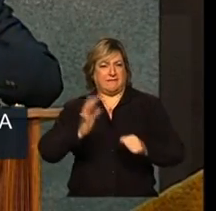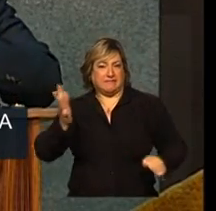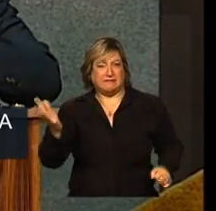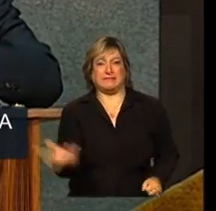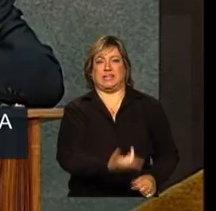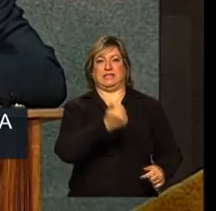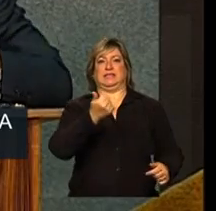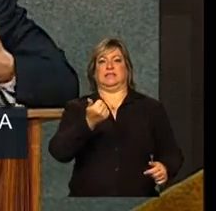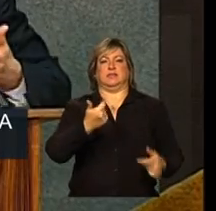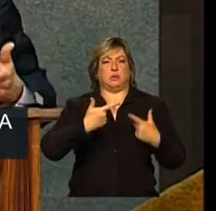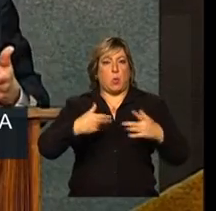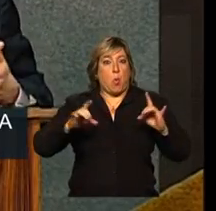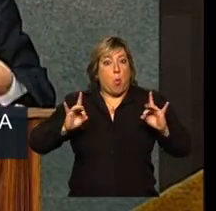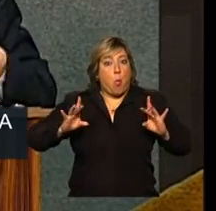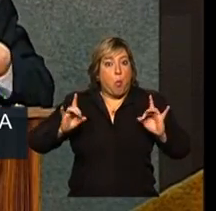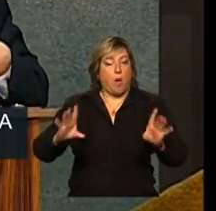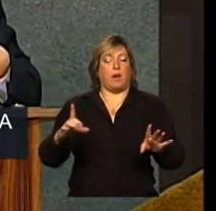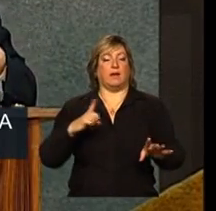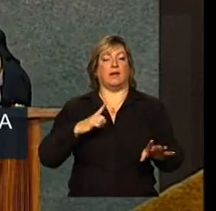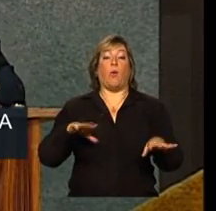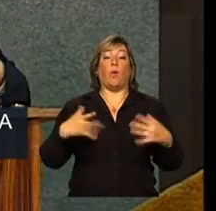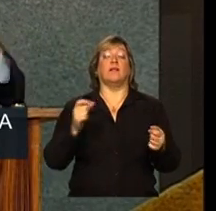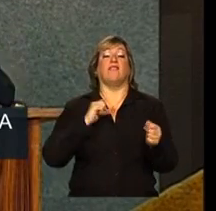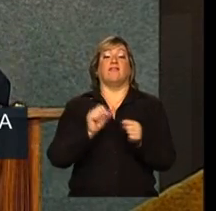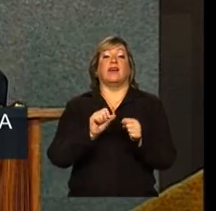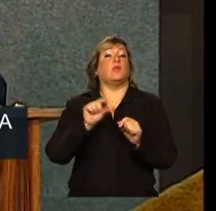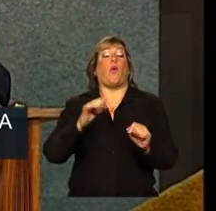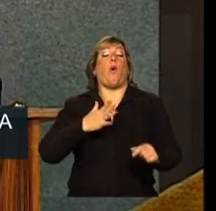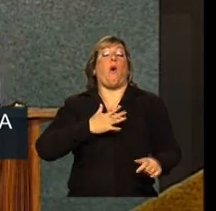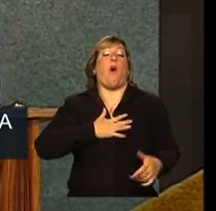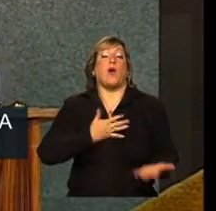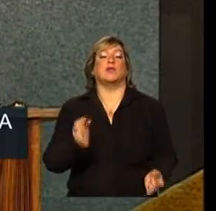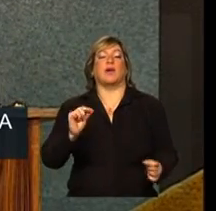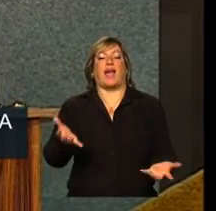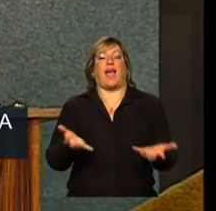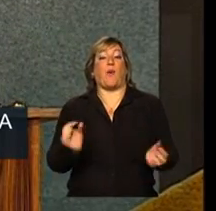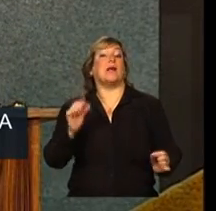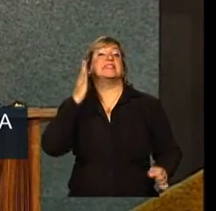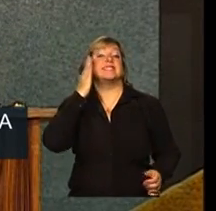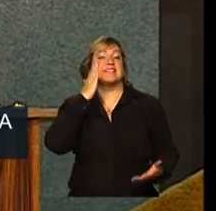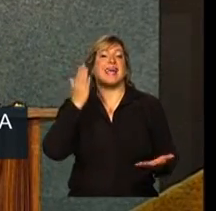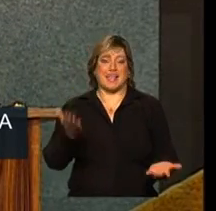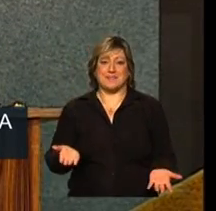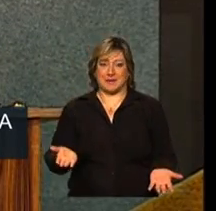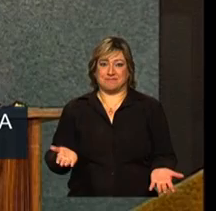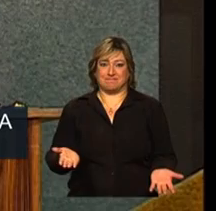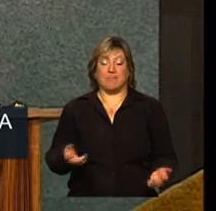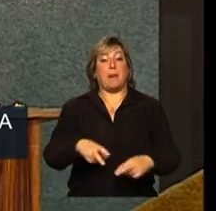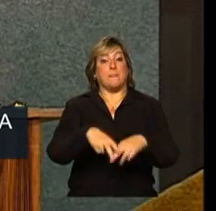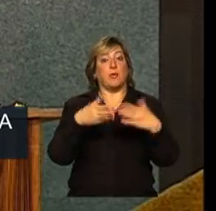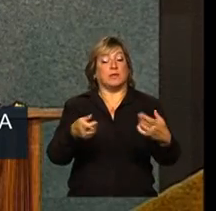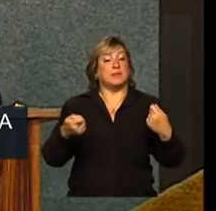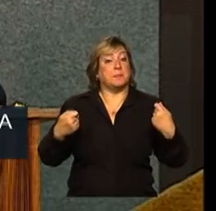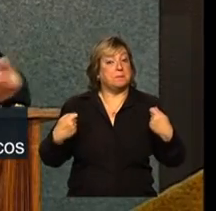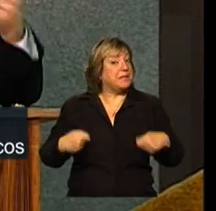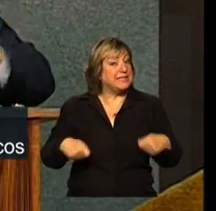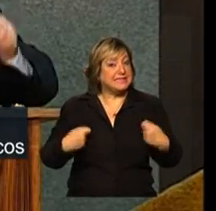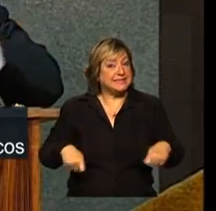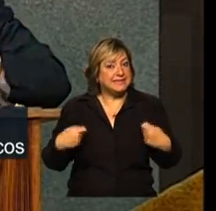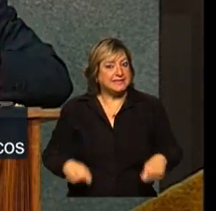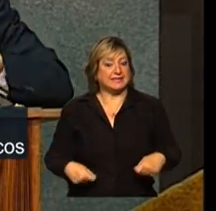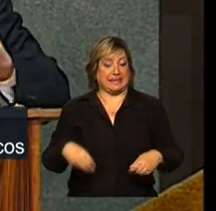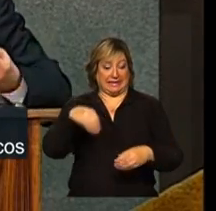mais qualidade quando estão fazendo aquilo que gostam, aquilo que querem, aquilo que sabem. Por isso, é necessário que,